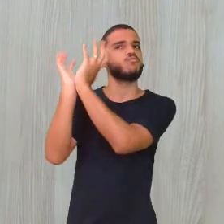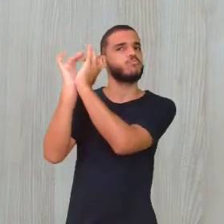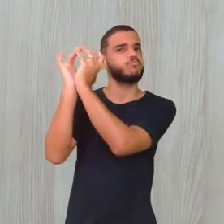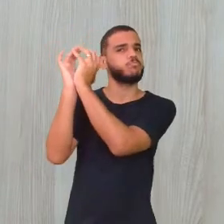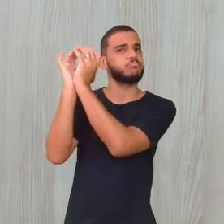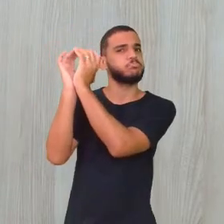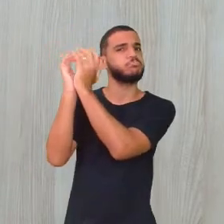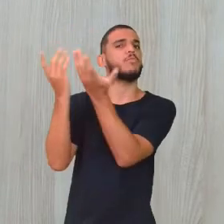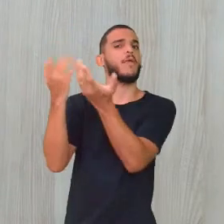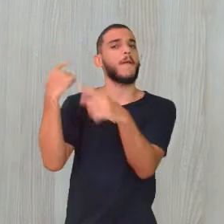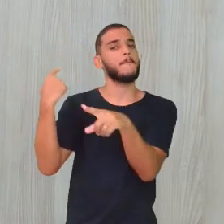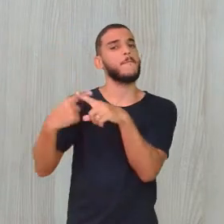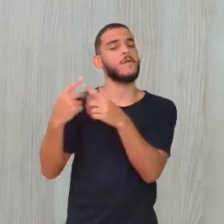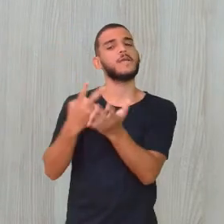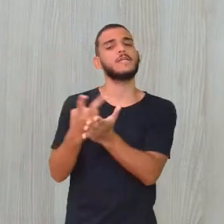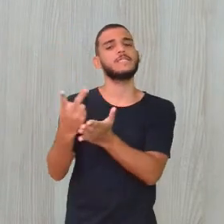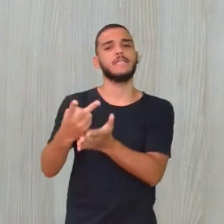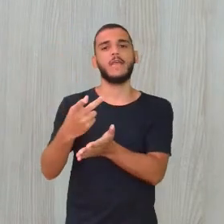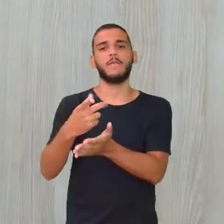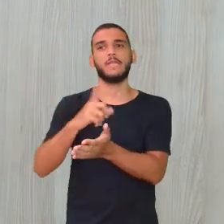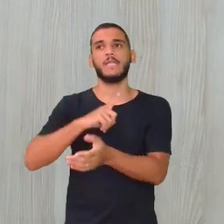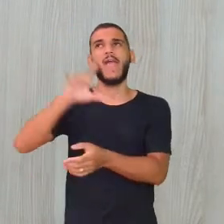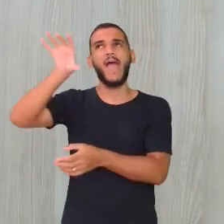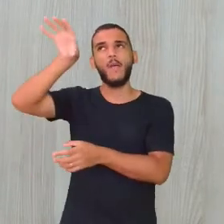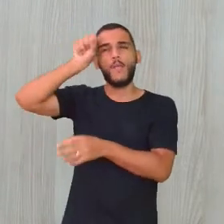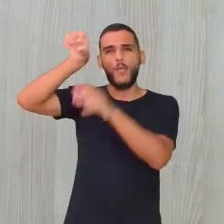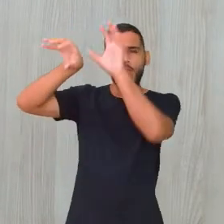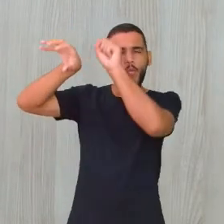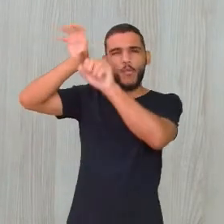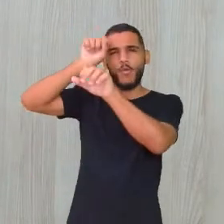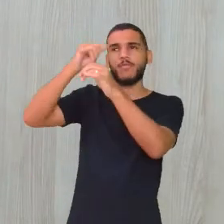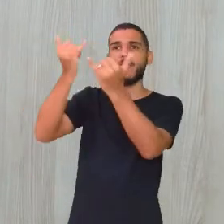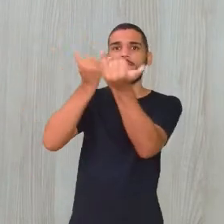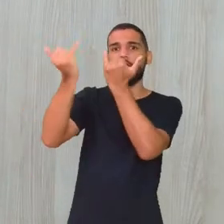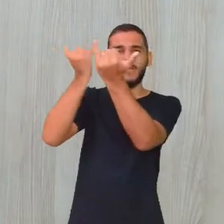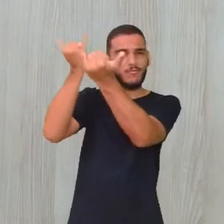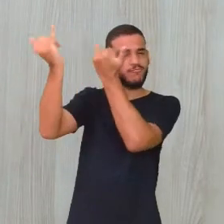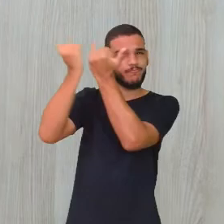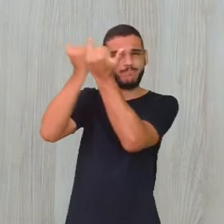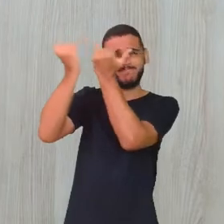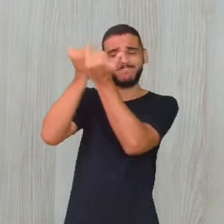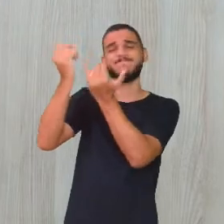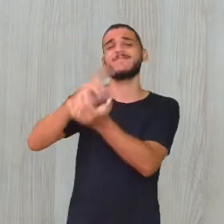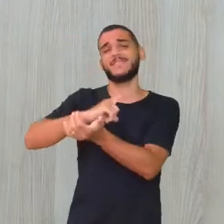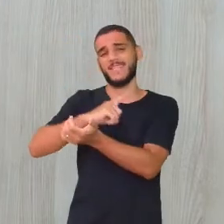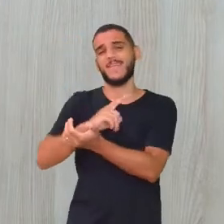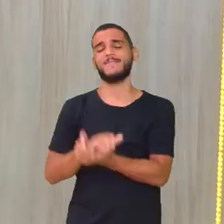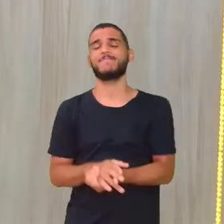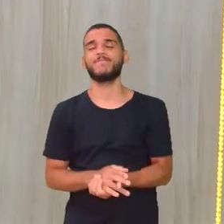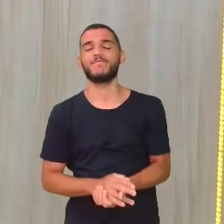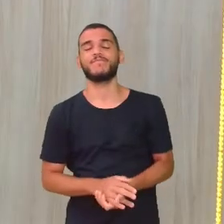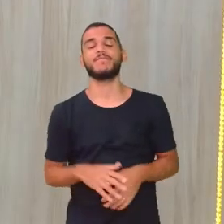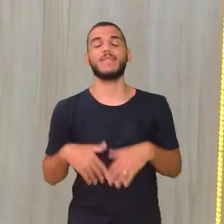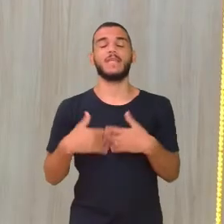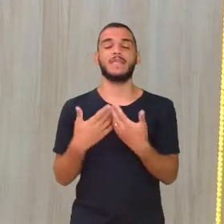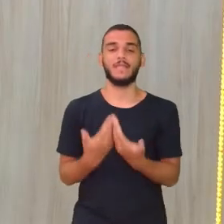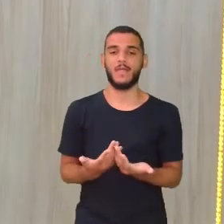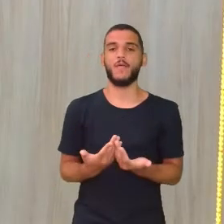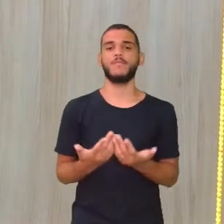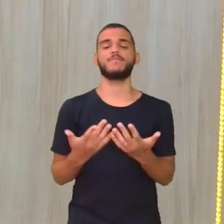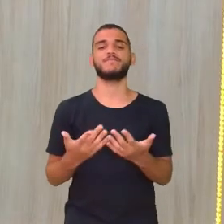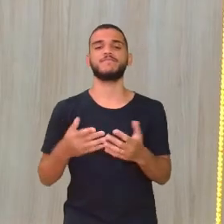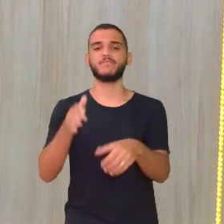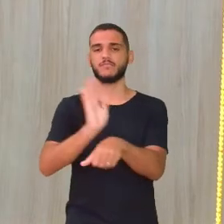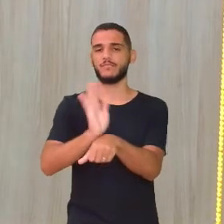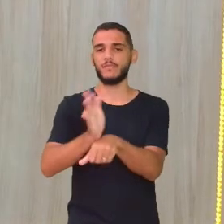porque você sempre consome muita coisa. Sim. Então, sempre dá para usar alguma coisa, gente, de verdade. E assim, lembrando que cinema, teatro,